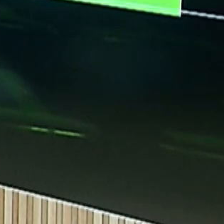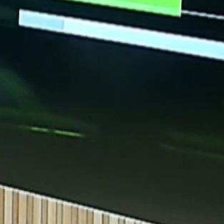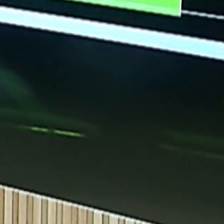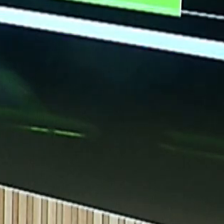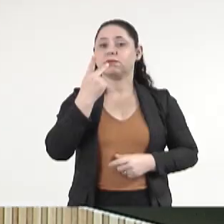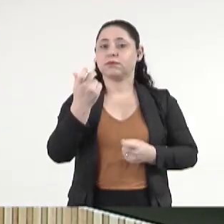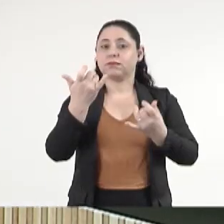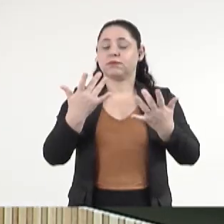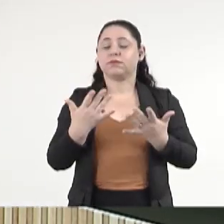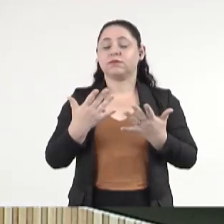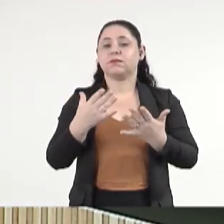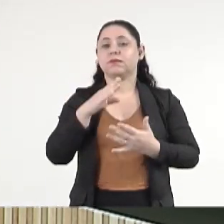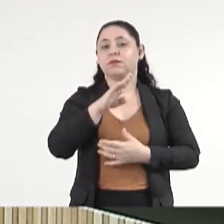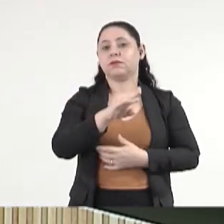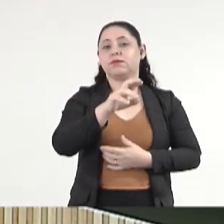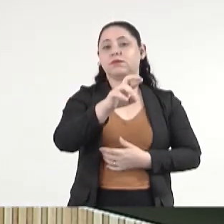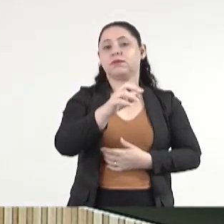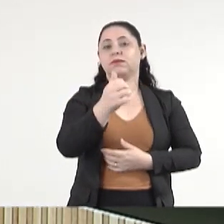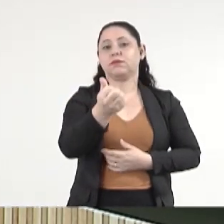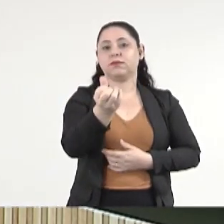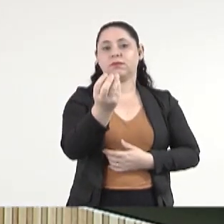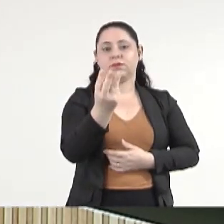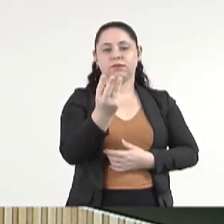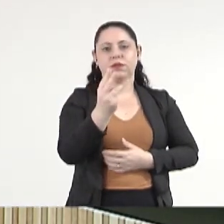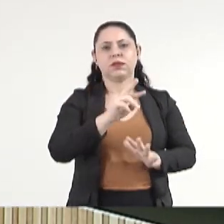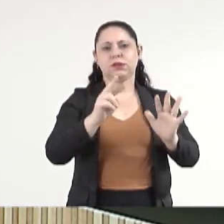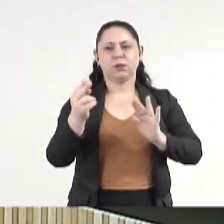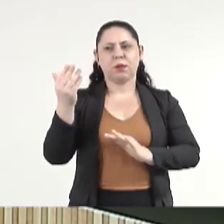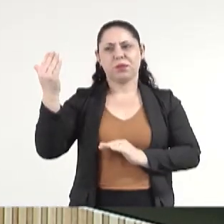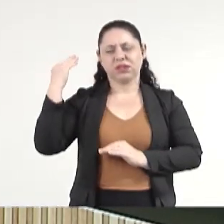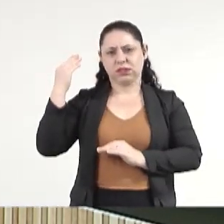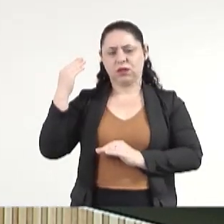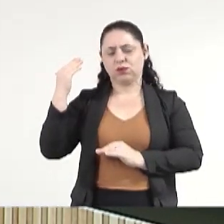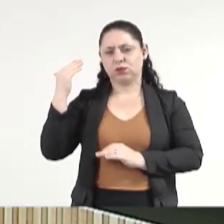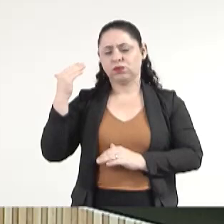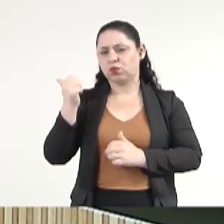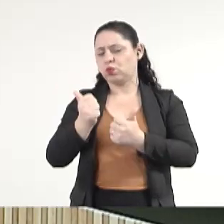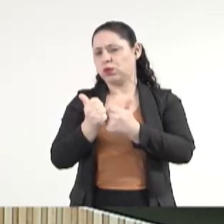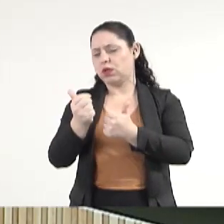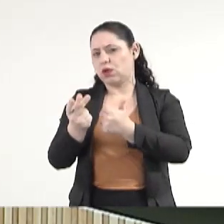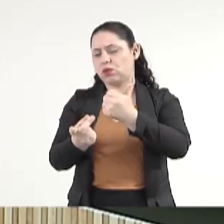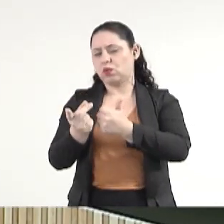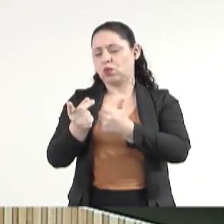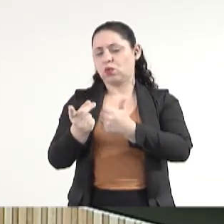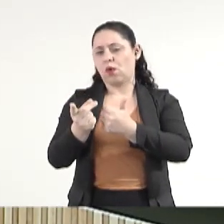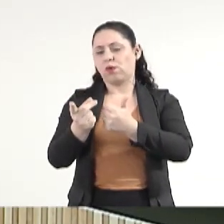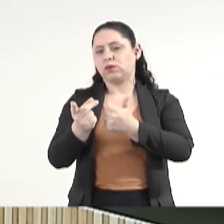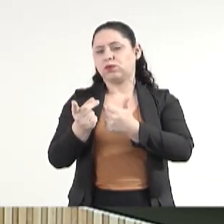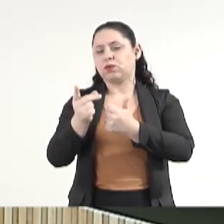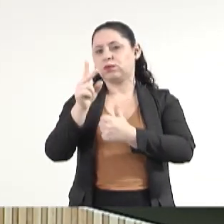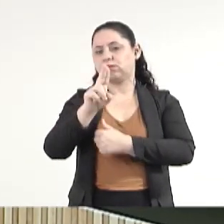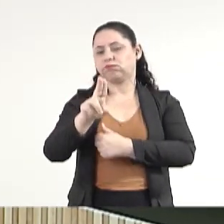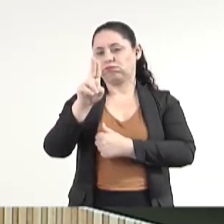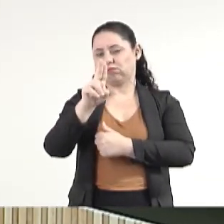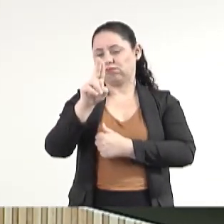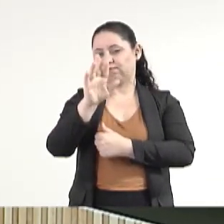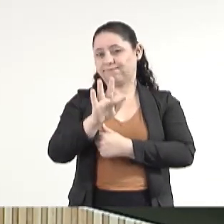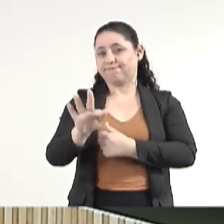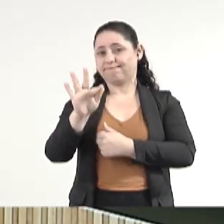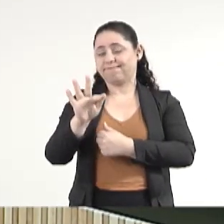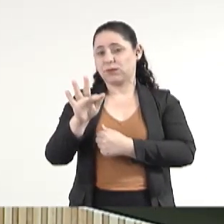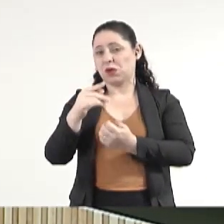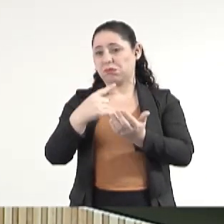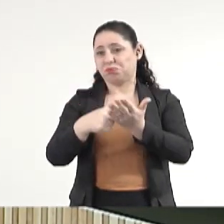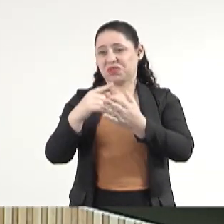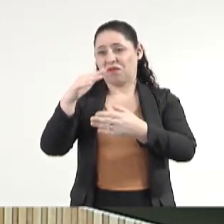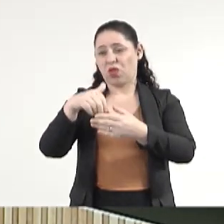11h48, falar agora de BR-163. Na semana passada, o Tribunal de Contas da União se posicionou por maioria